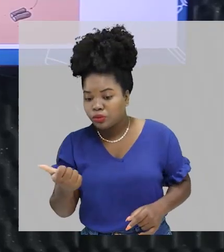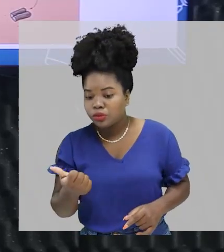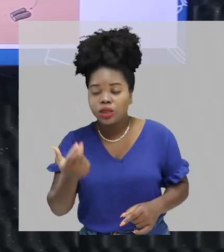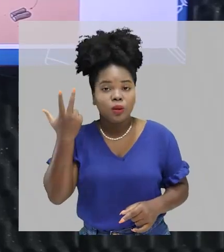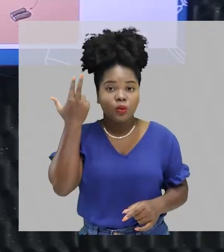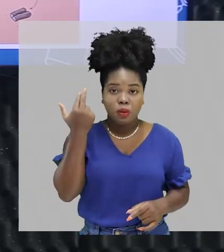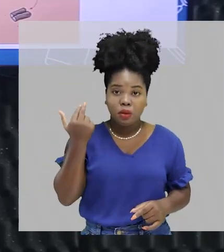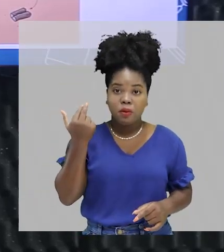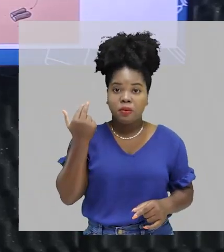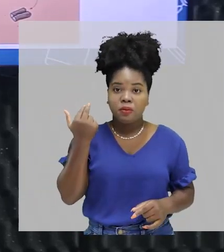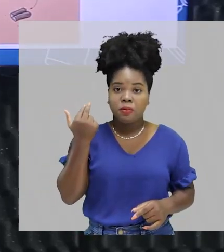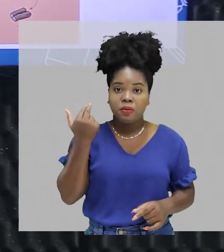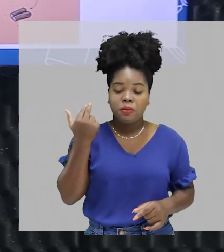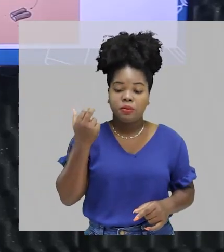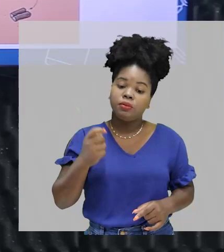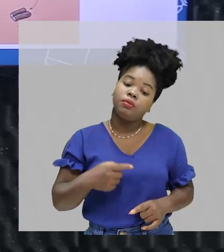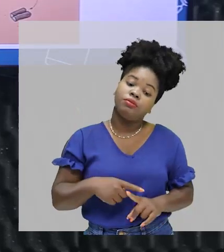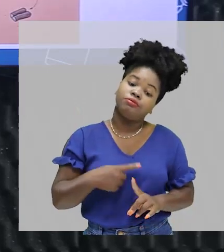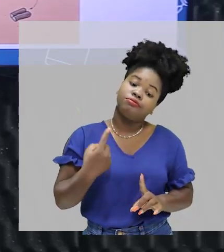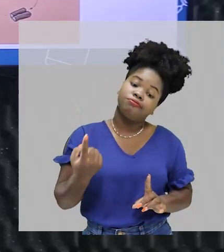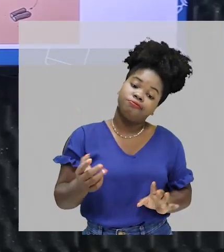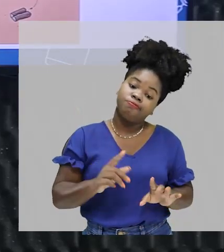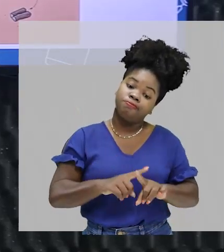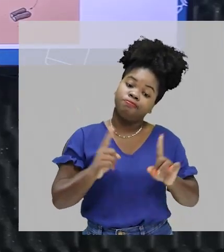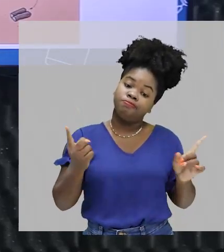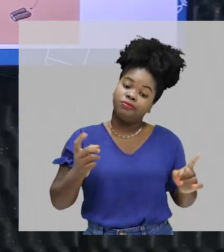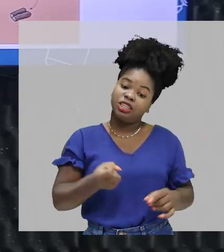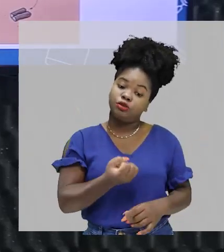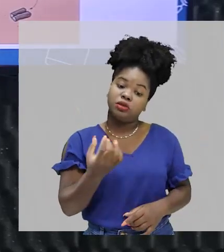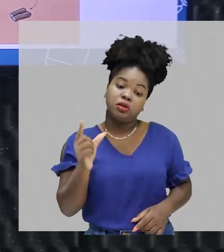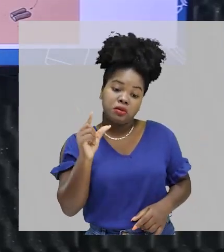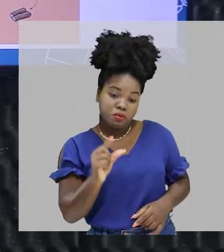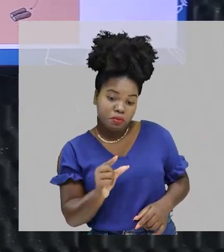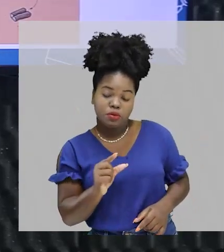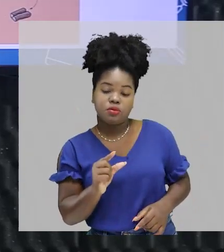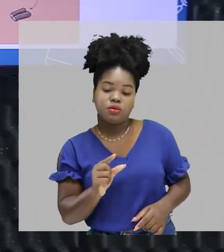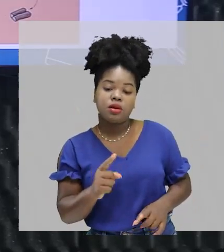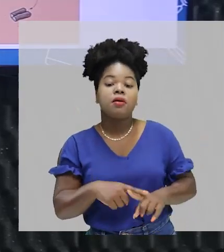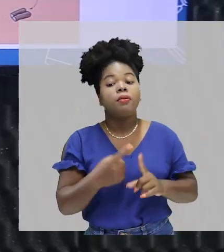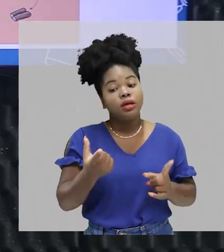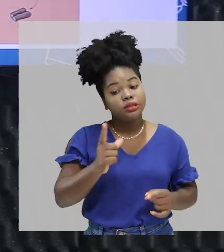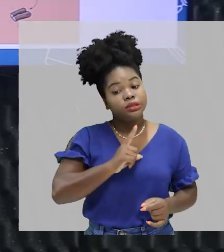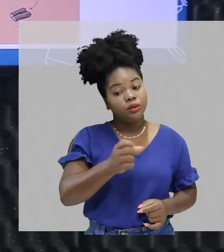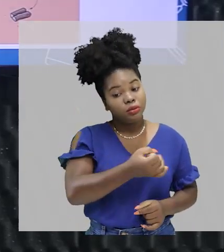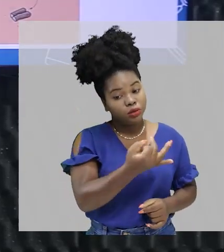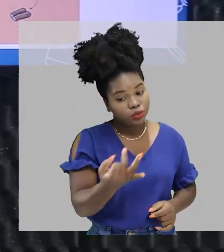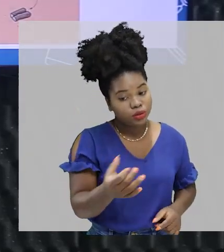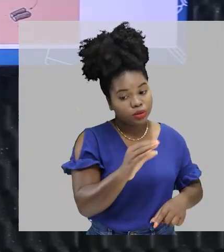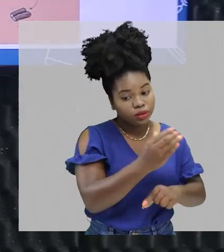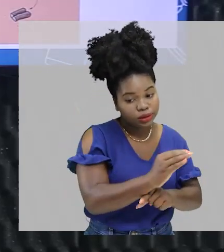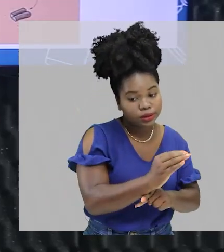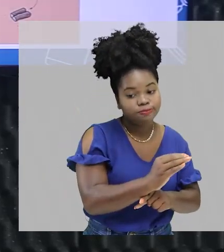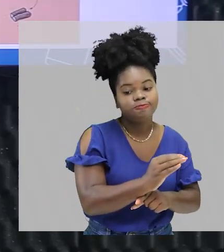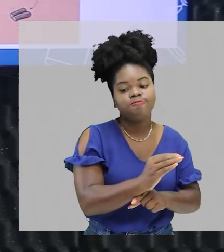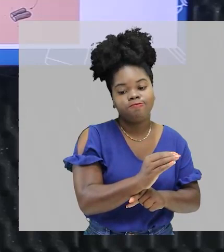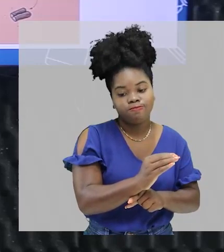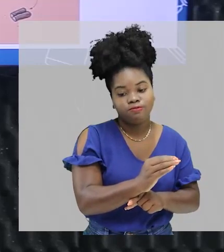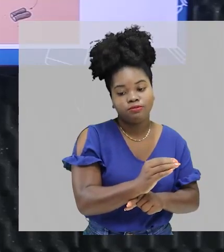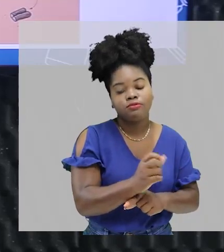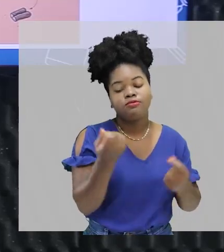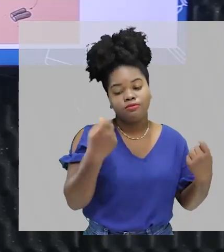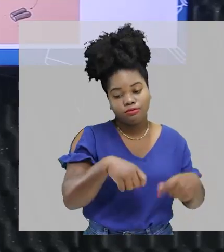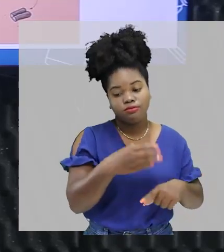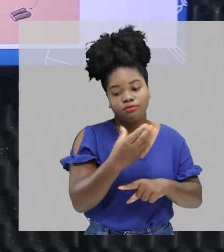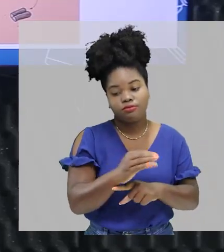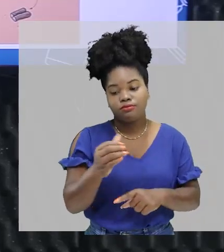comum. Mas uma quantidade pequena, mas existe uma quantidade desses carbonos serem carbono